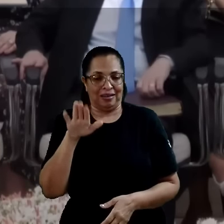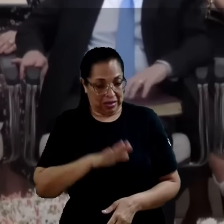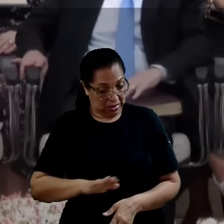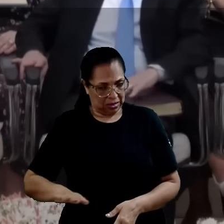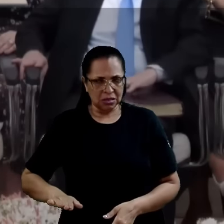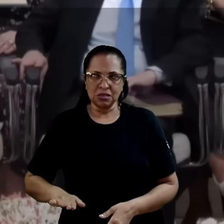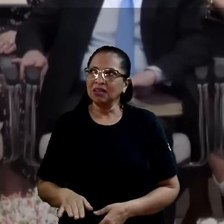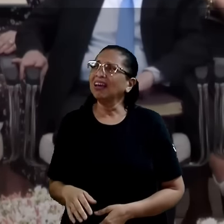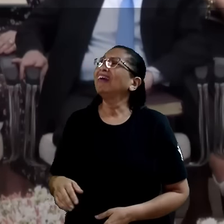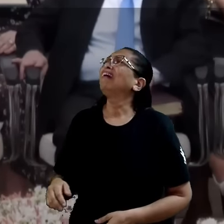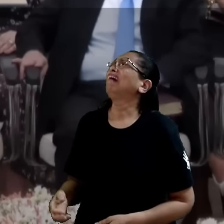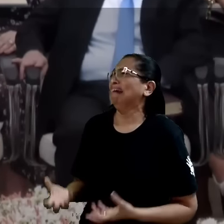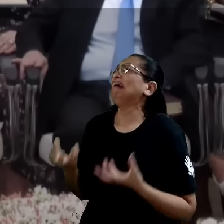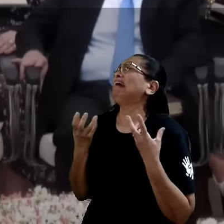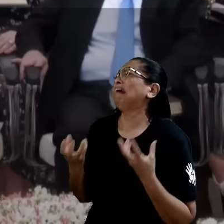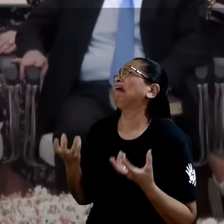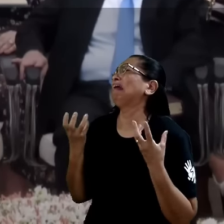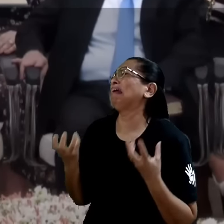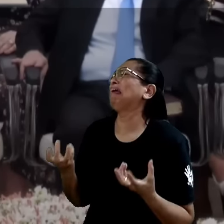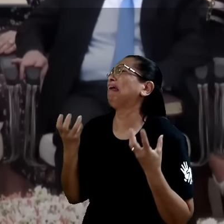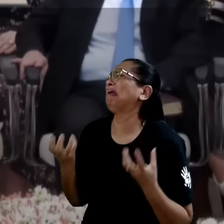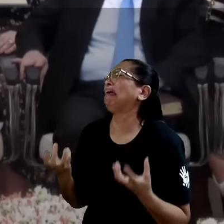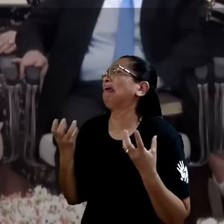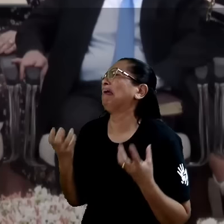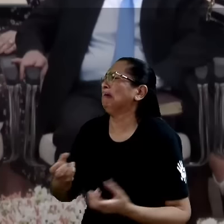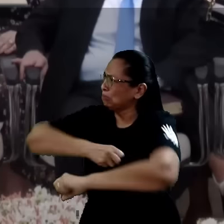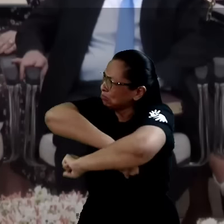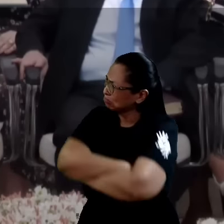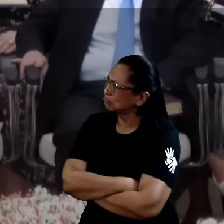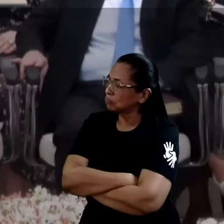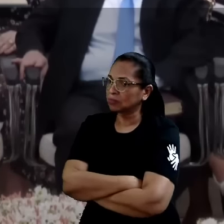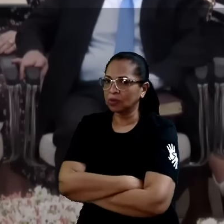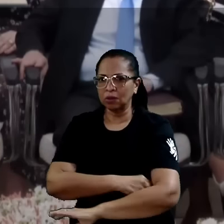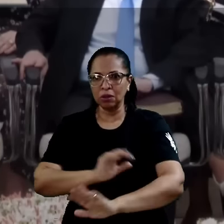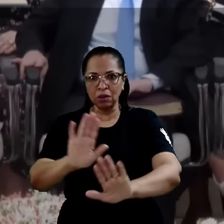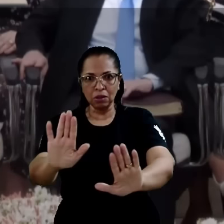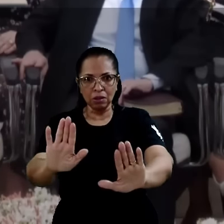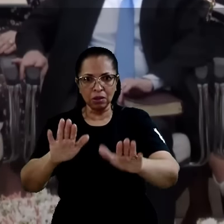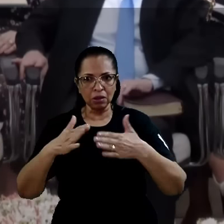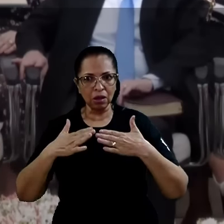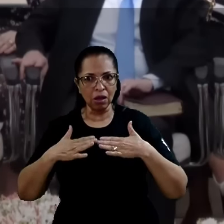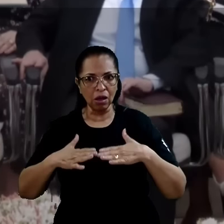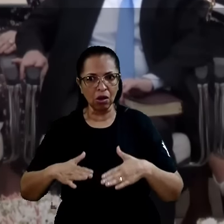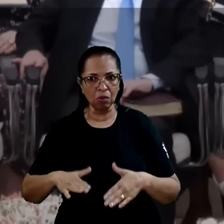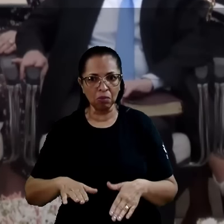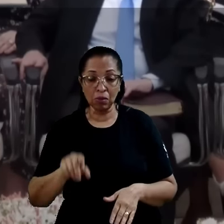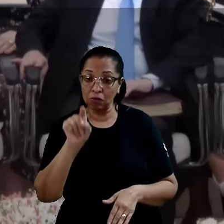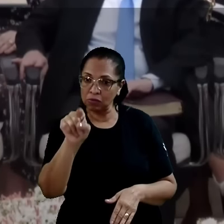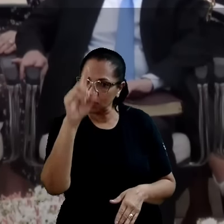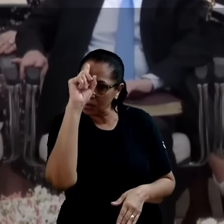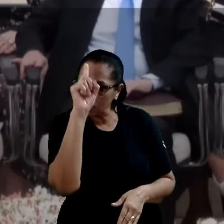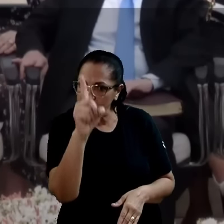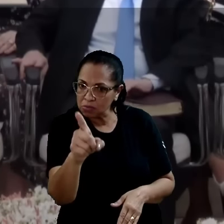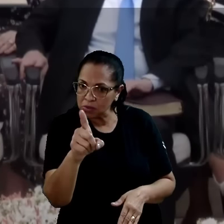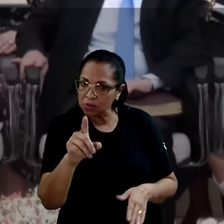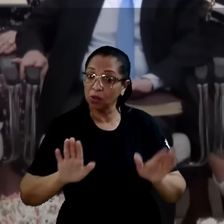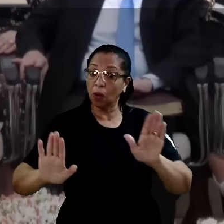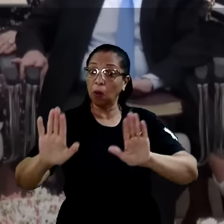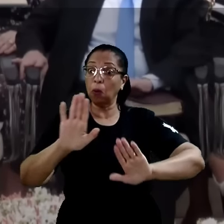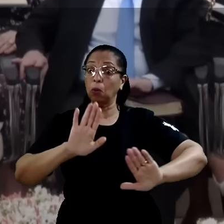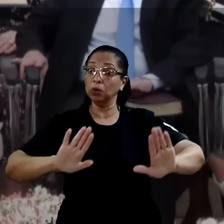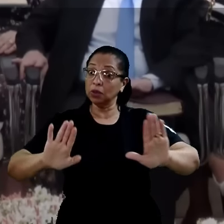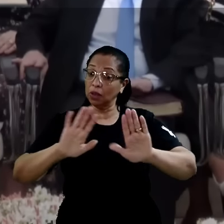quero eu me lembro que com 7 anos de idade quando eu fui alfabetizada eu ganhei dos meus avós uma